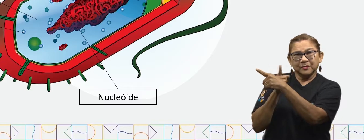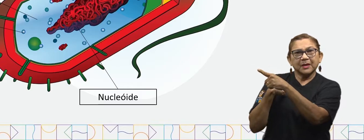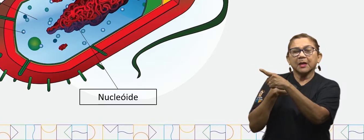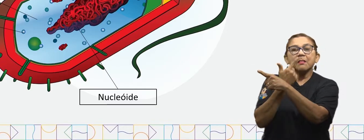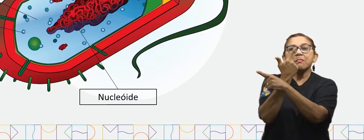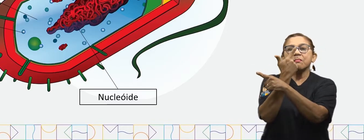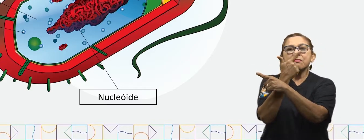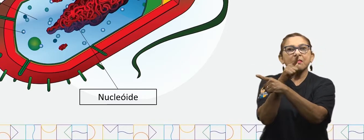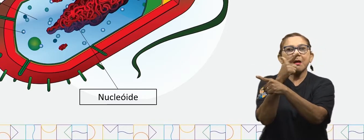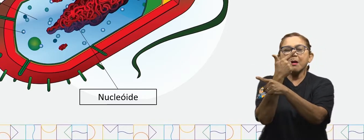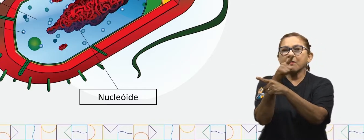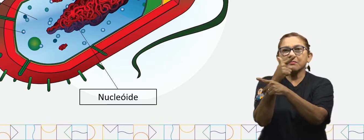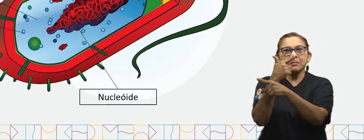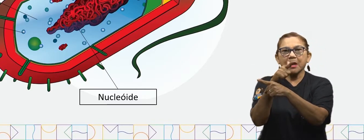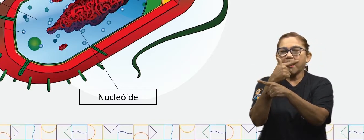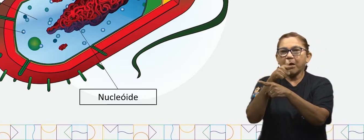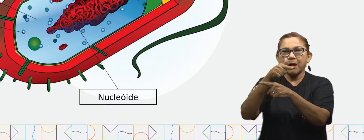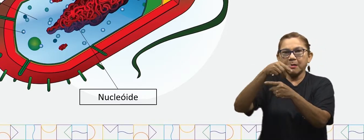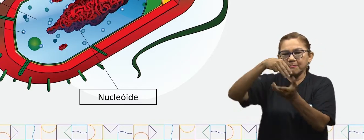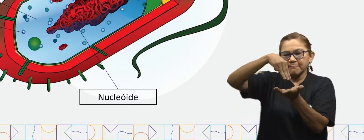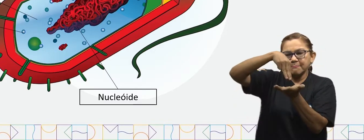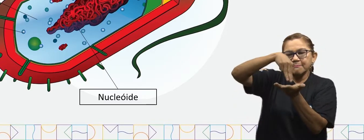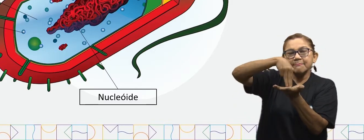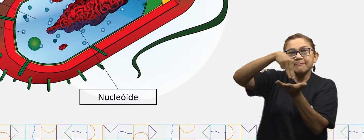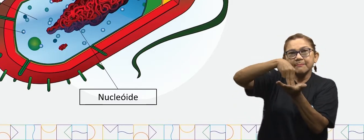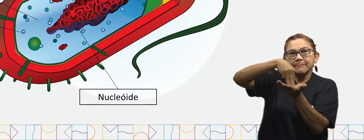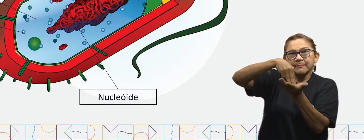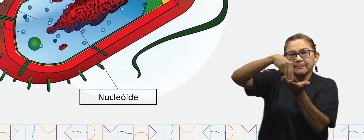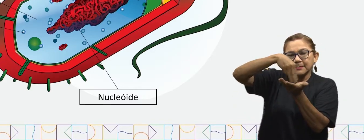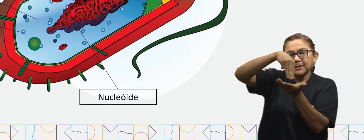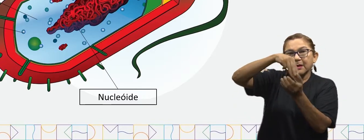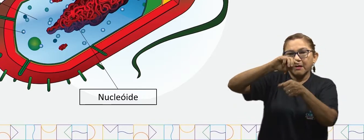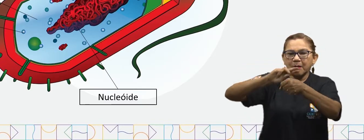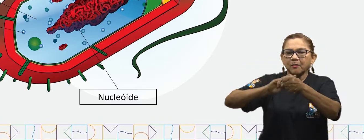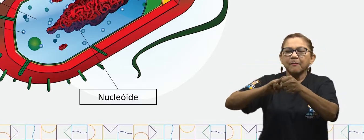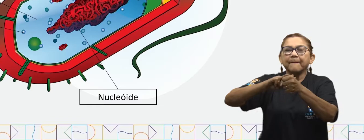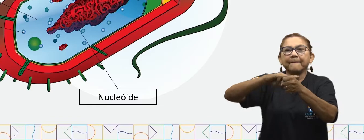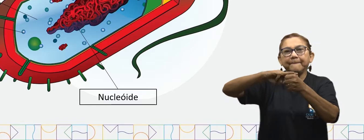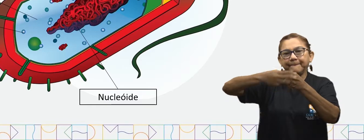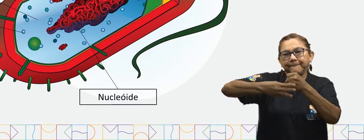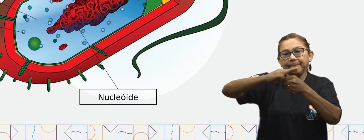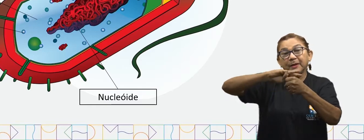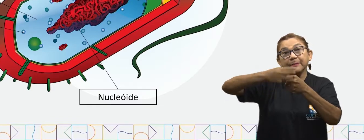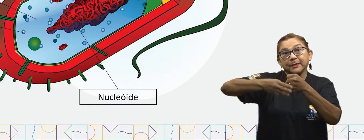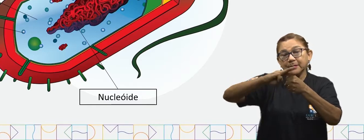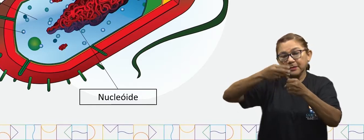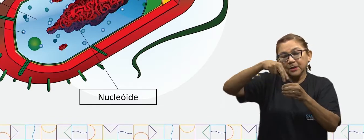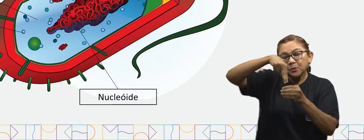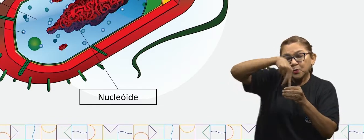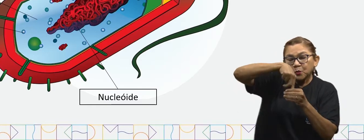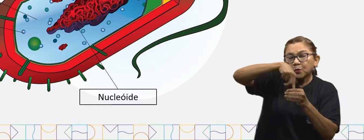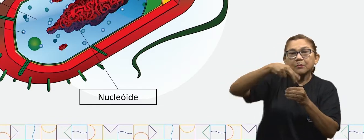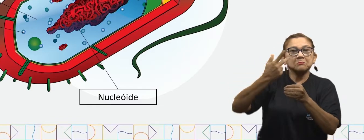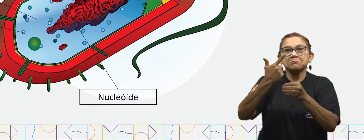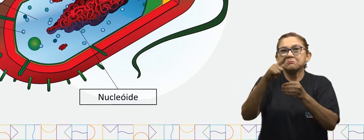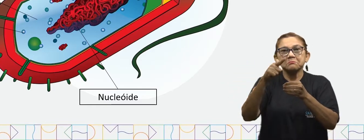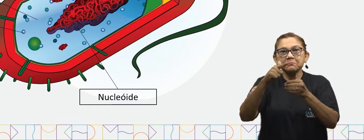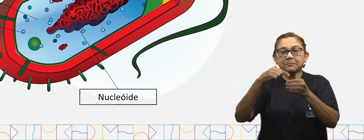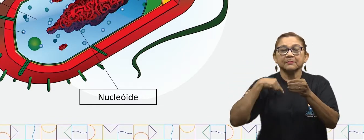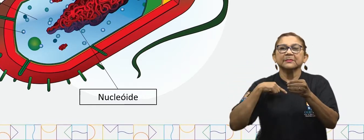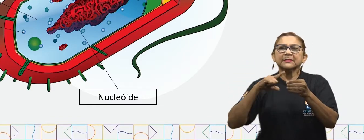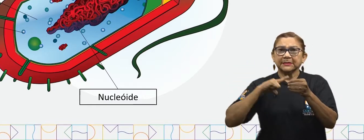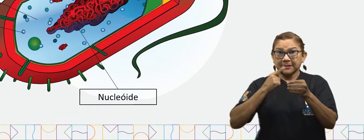no núcleo, o material genético dela fica em uma região especial do citoplasma chamada